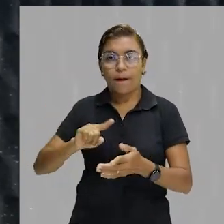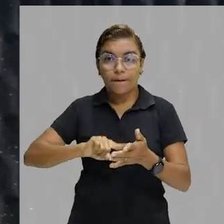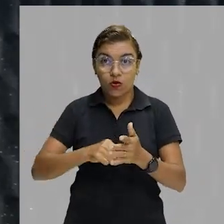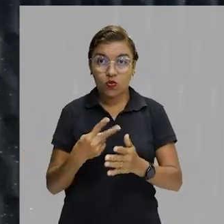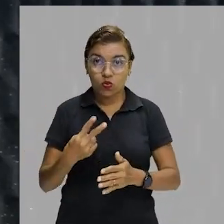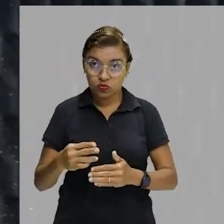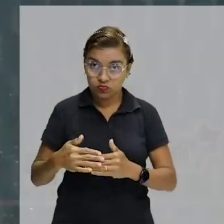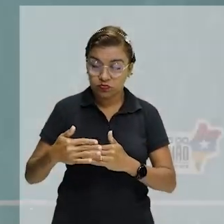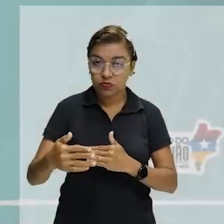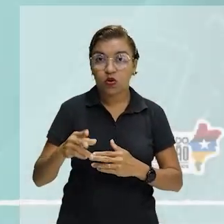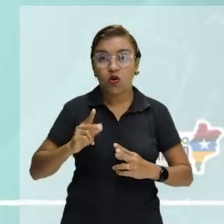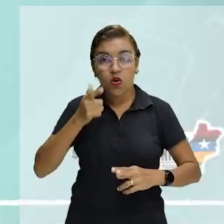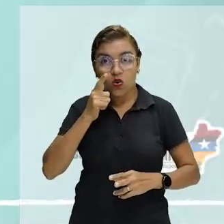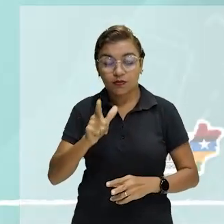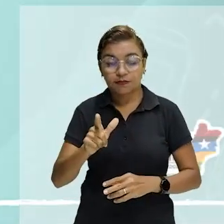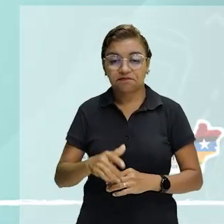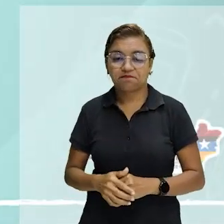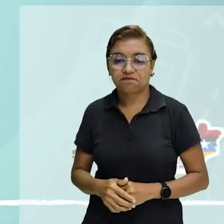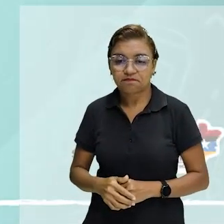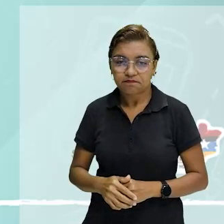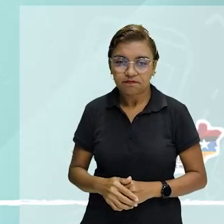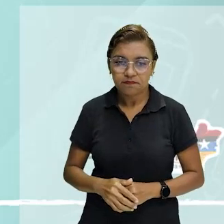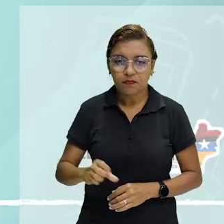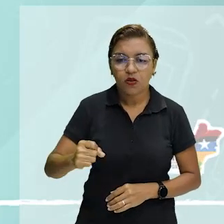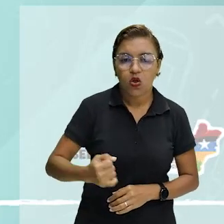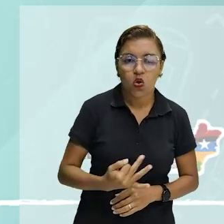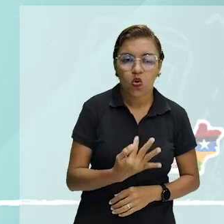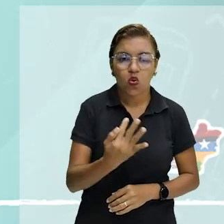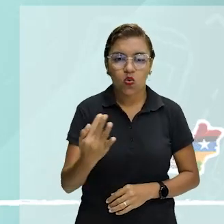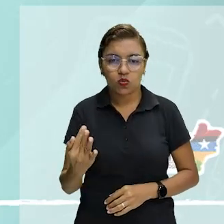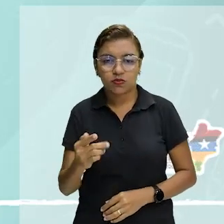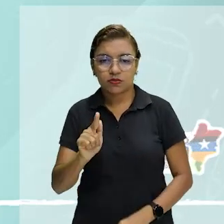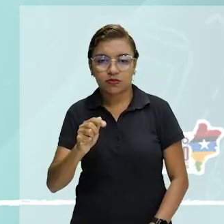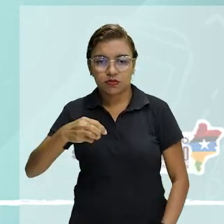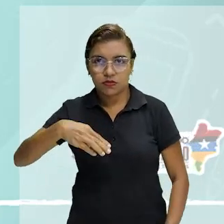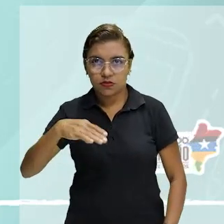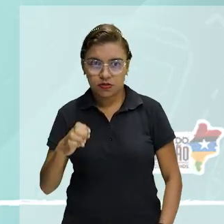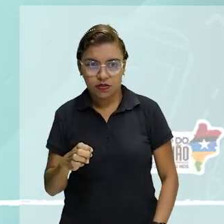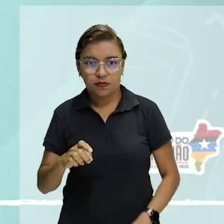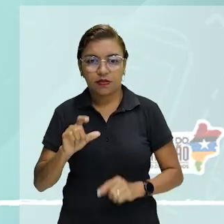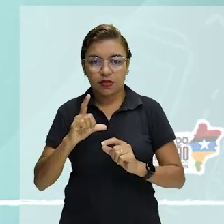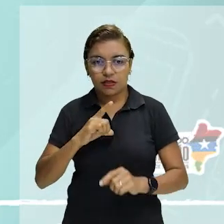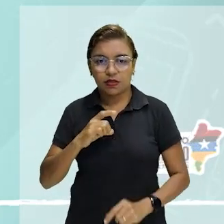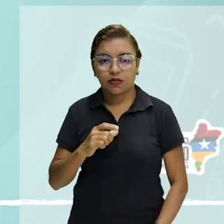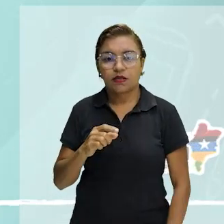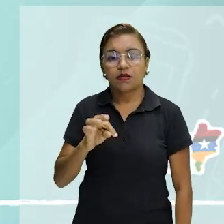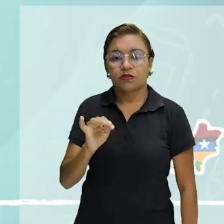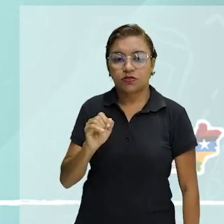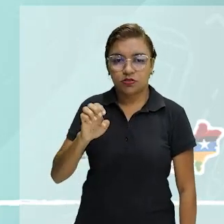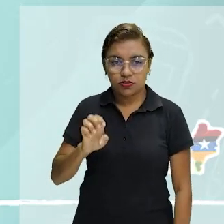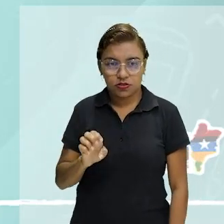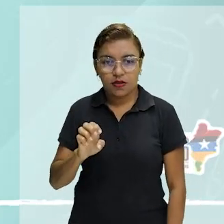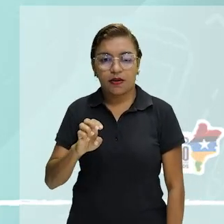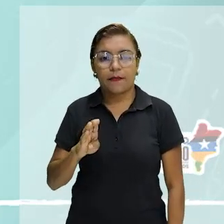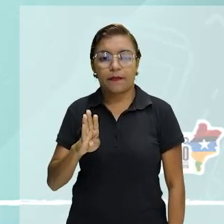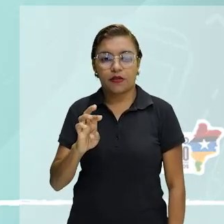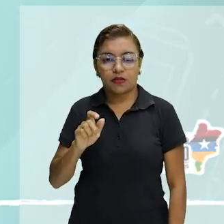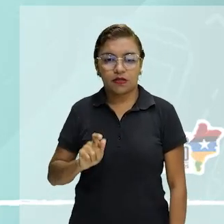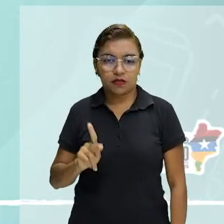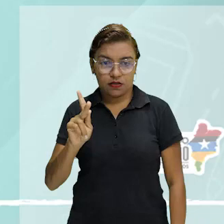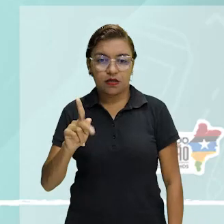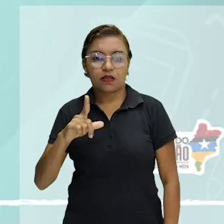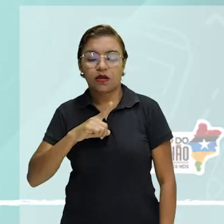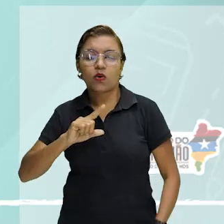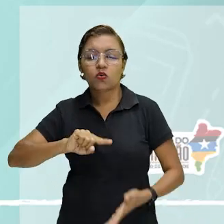placar. Contagem de game. Aí outra forma, o tie break, aquela era padrão. Durante o tie break, os pontos são